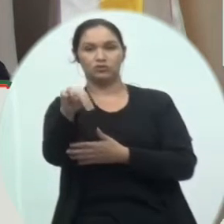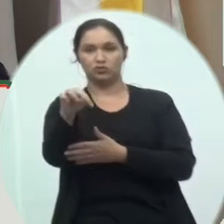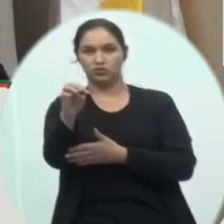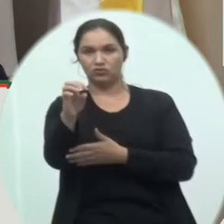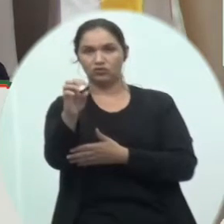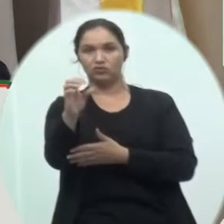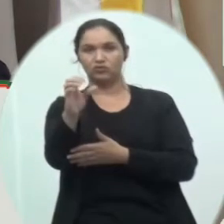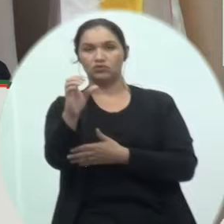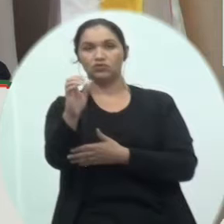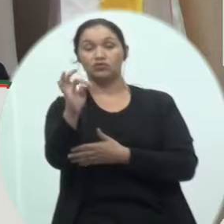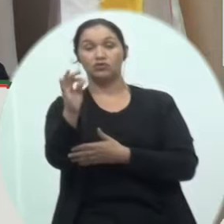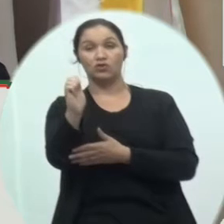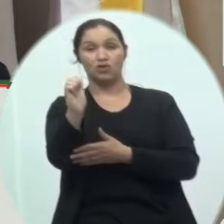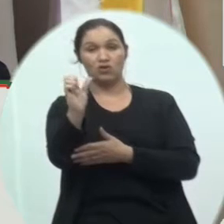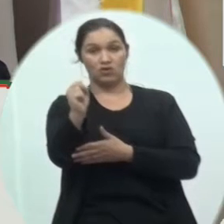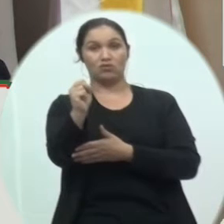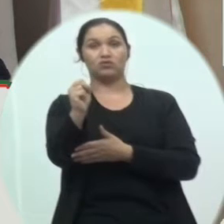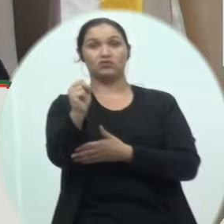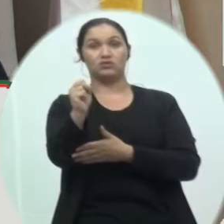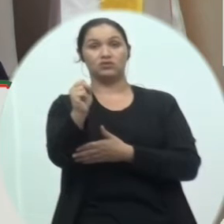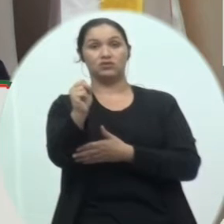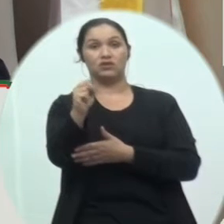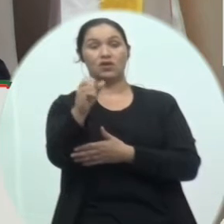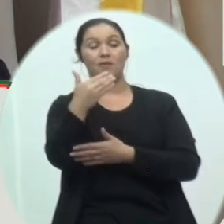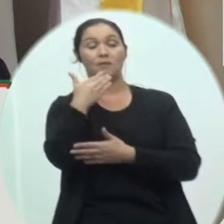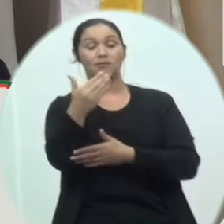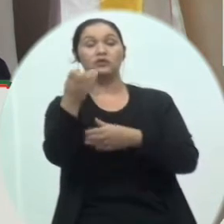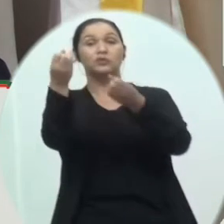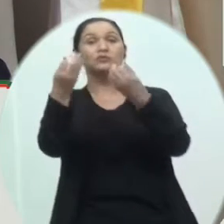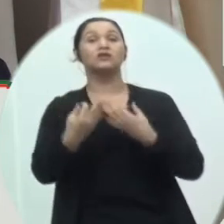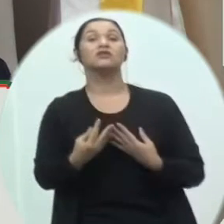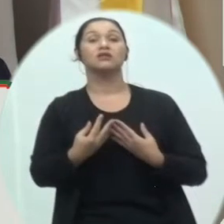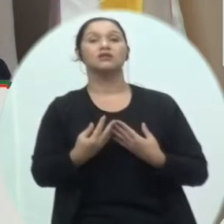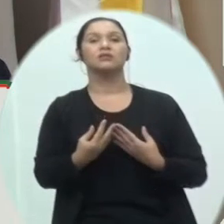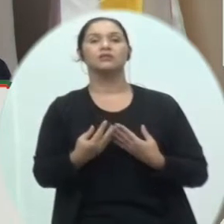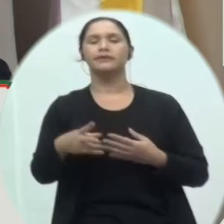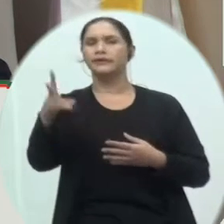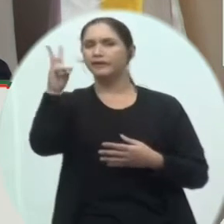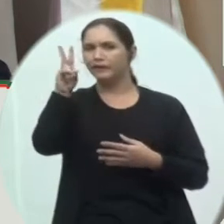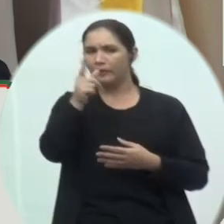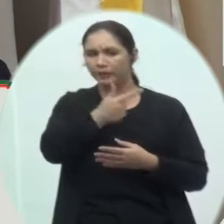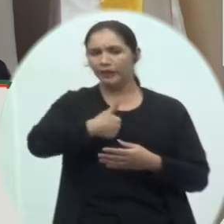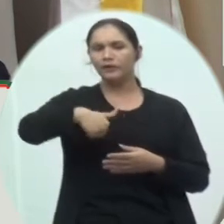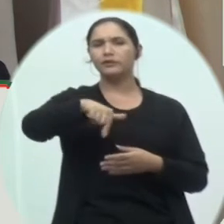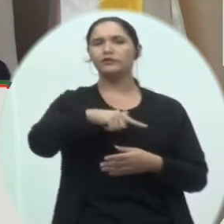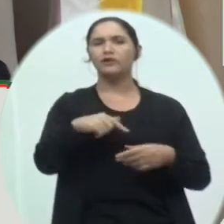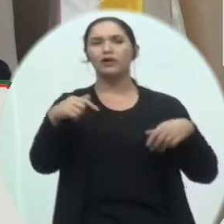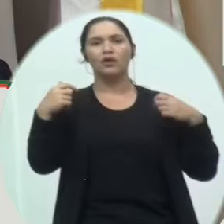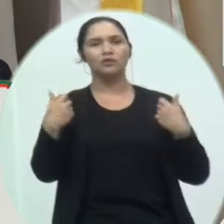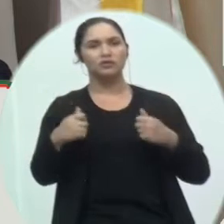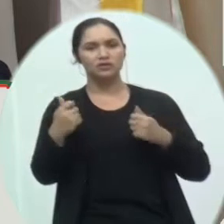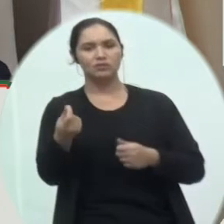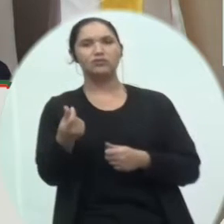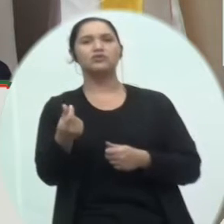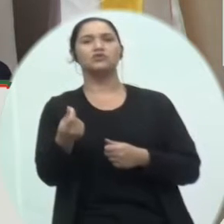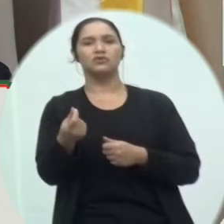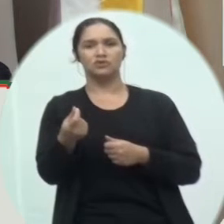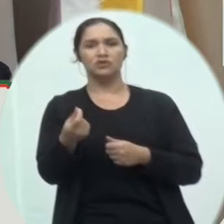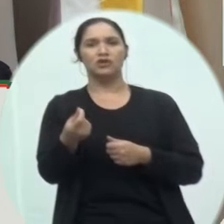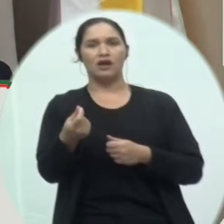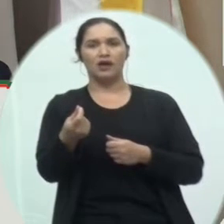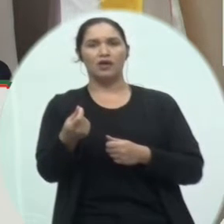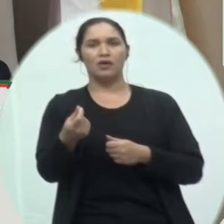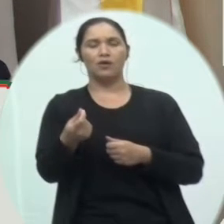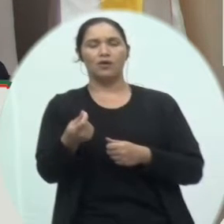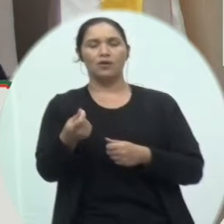complicado. Enquanto que nós estamos aí precisando de dinheiro para pegar e tirar esse pessoal das filas de espera aí